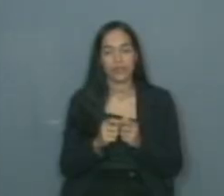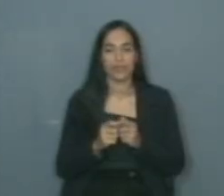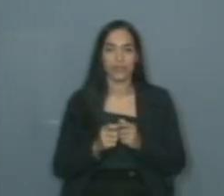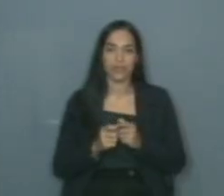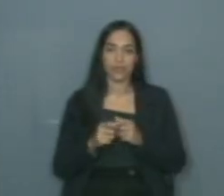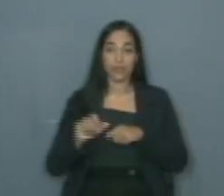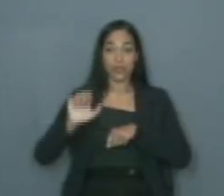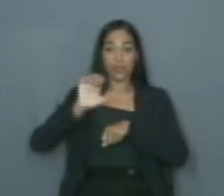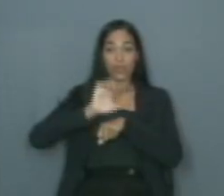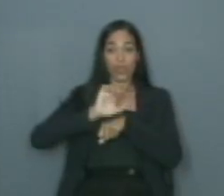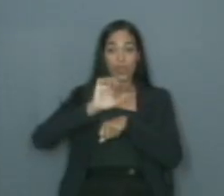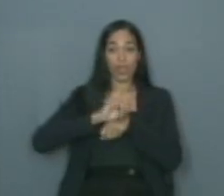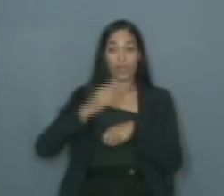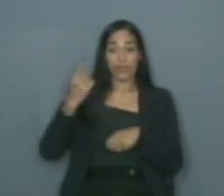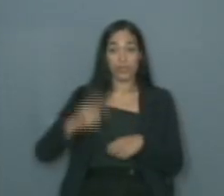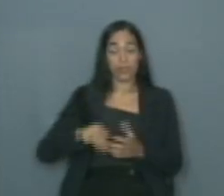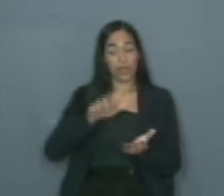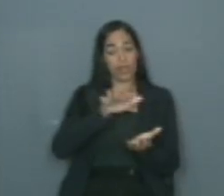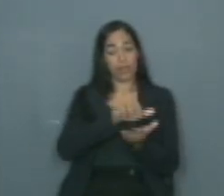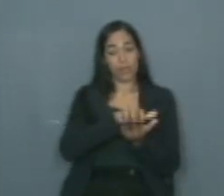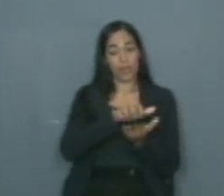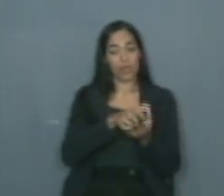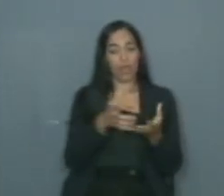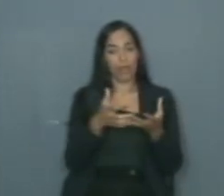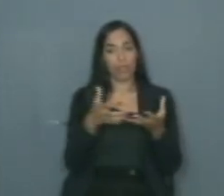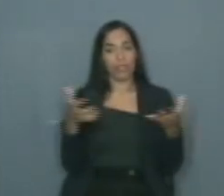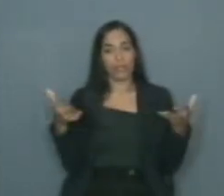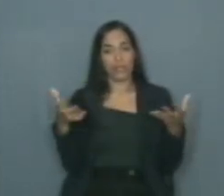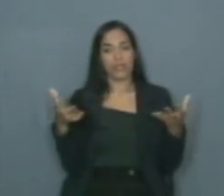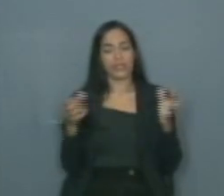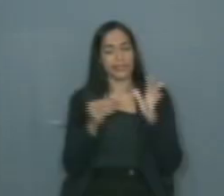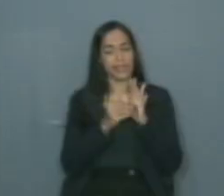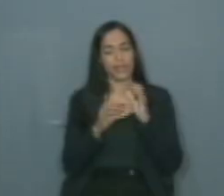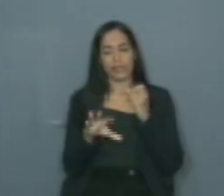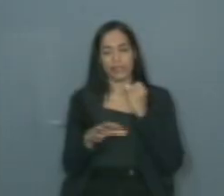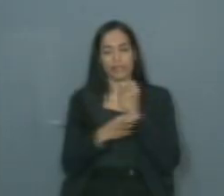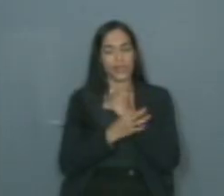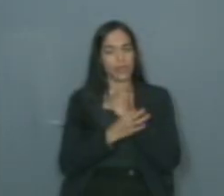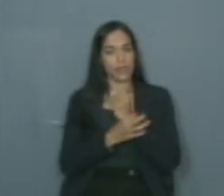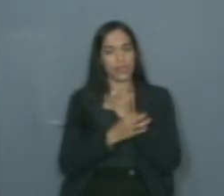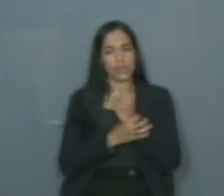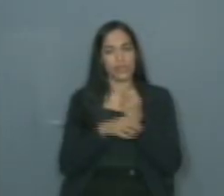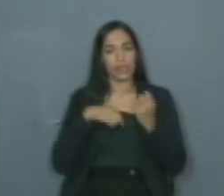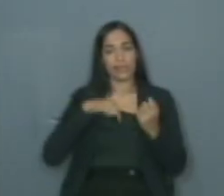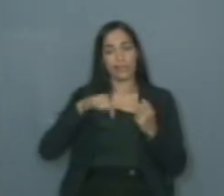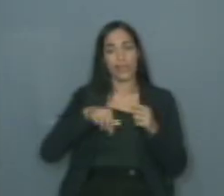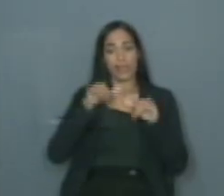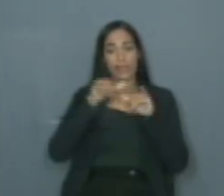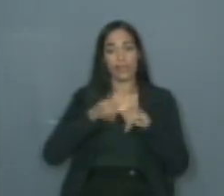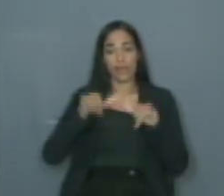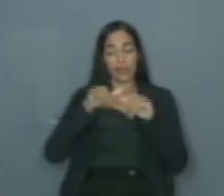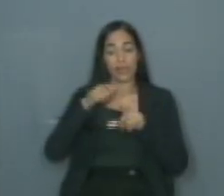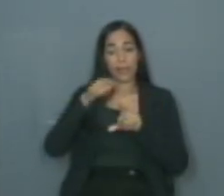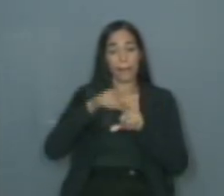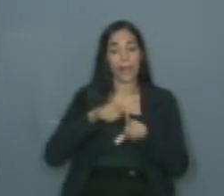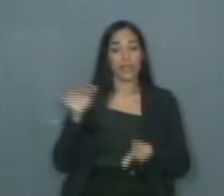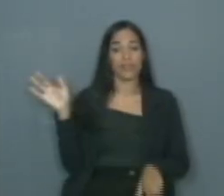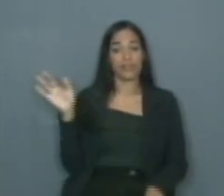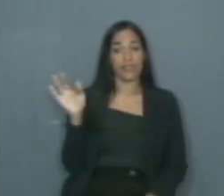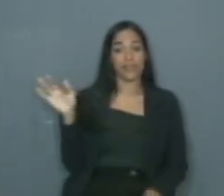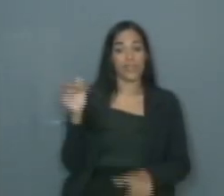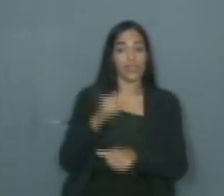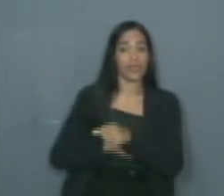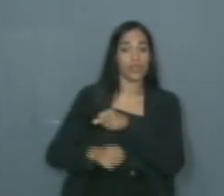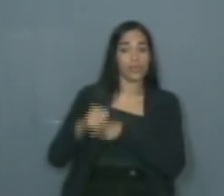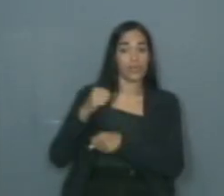o estado de Pernambuco só cresce com tanta insegurança. Eu trago aqui dados que no mês de fevereiro do ano